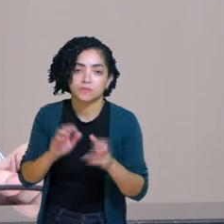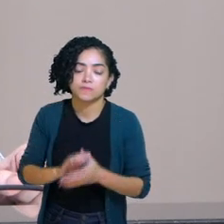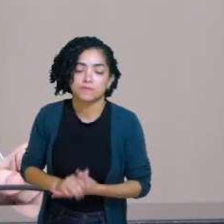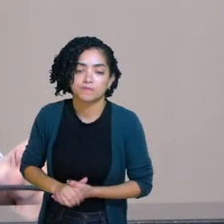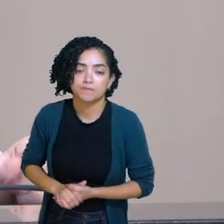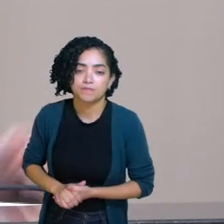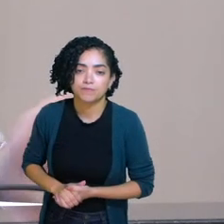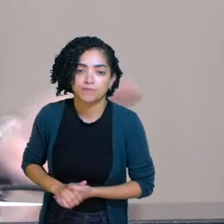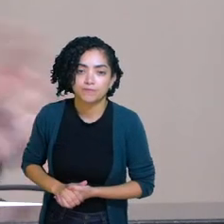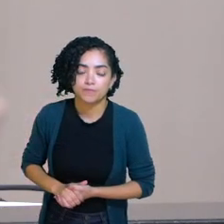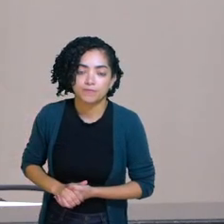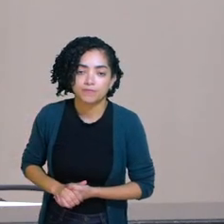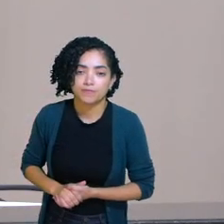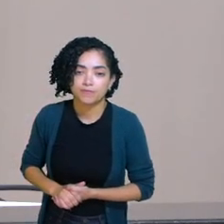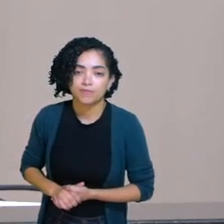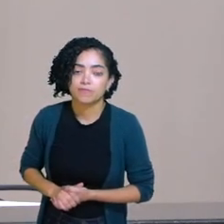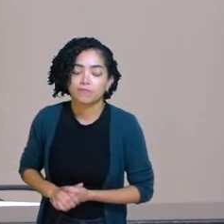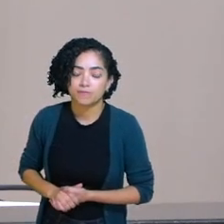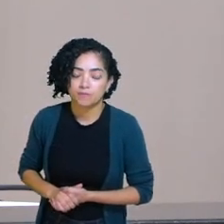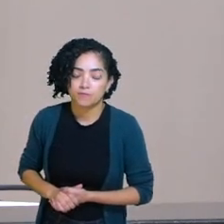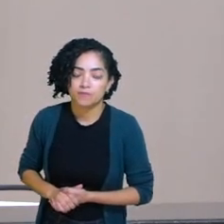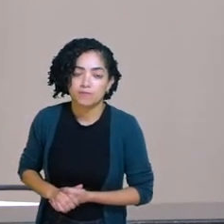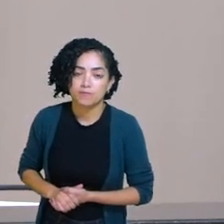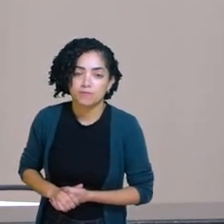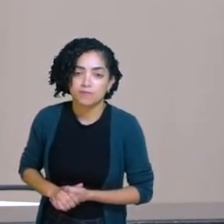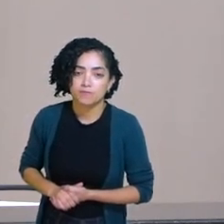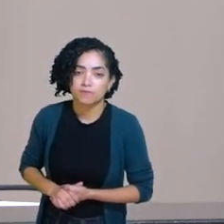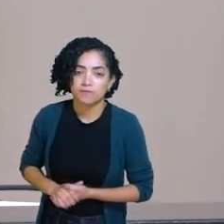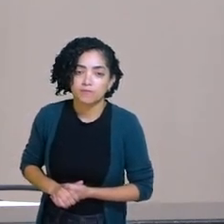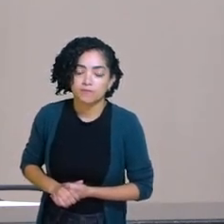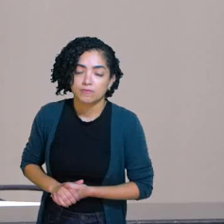pedagógica para formação continuada Desculpa